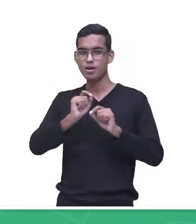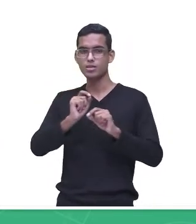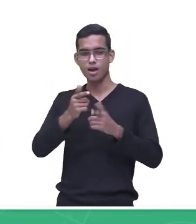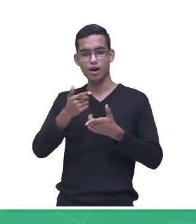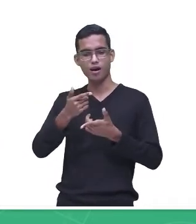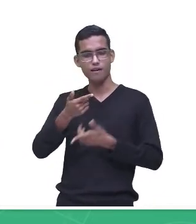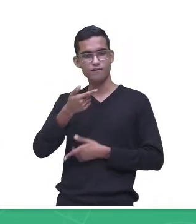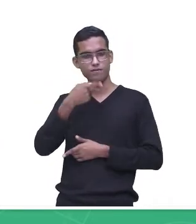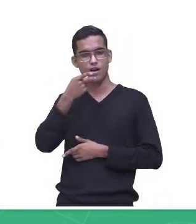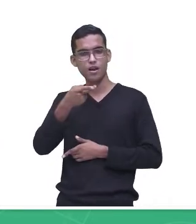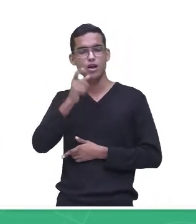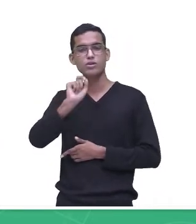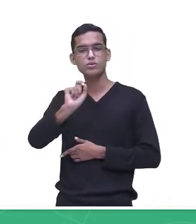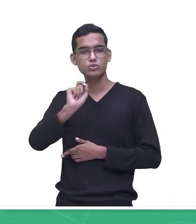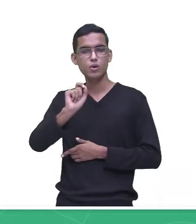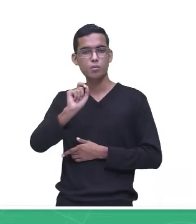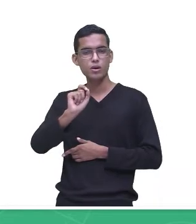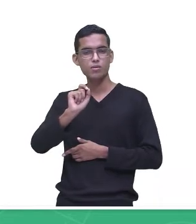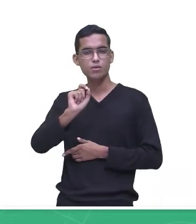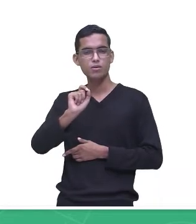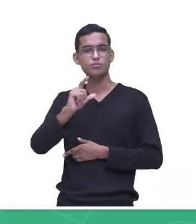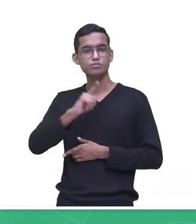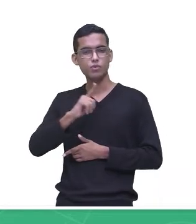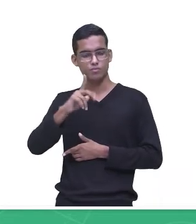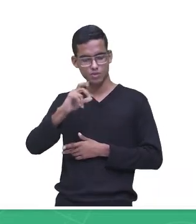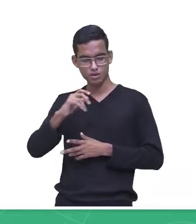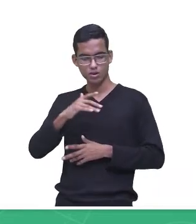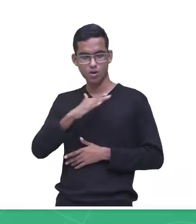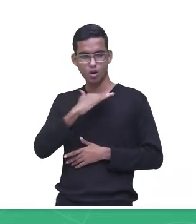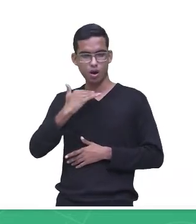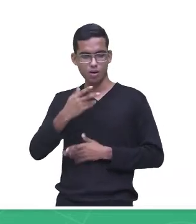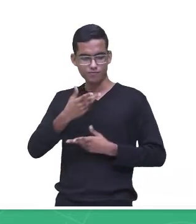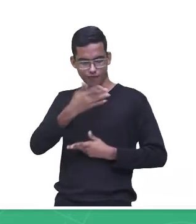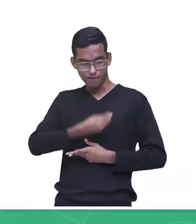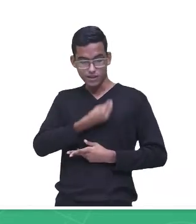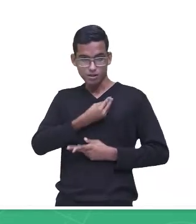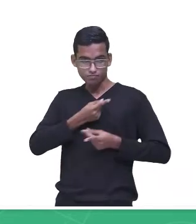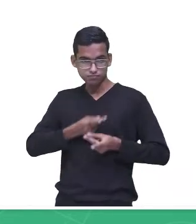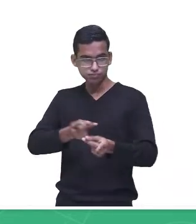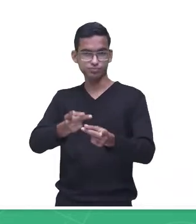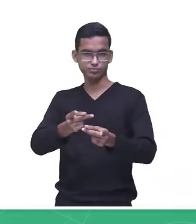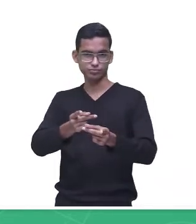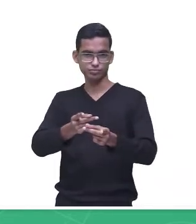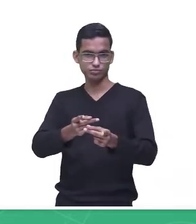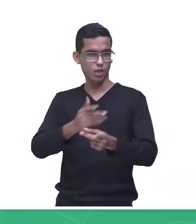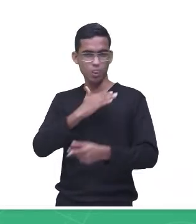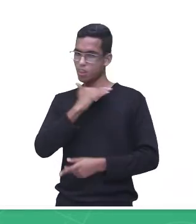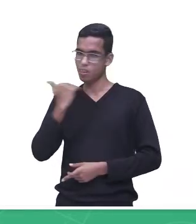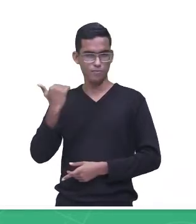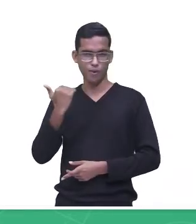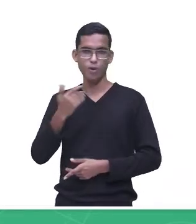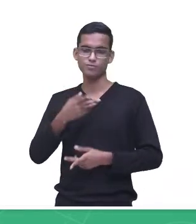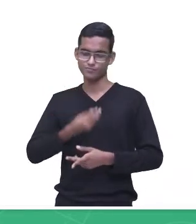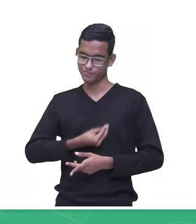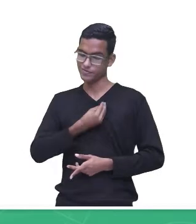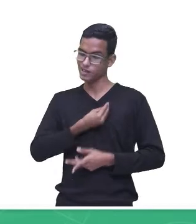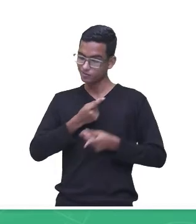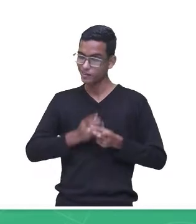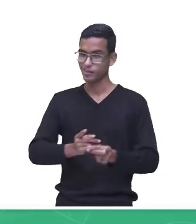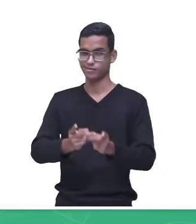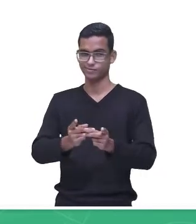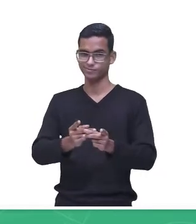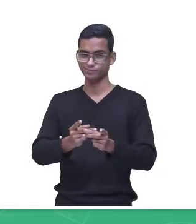é imortal, perfeito? Portanto, o mundo sensível é o mundo imperfeito e o mundo inteligível seria o